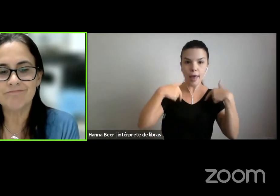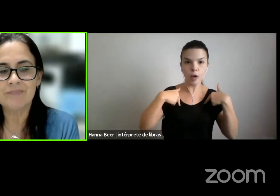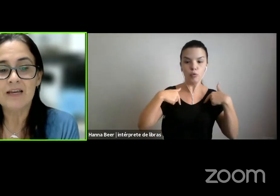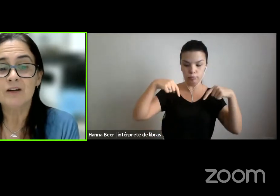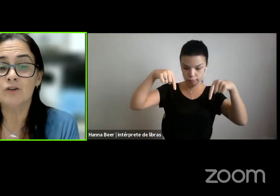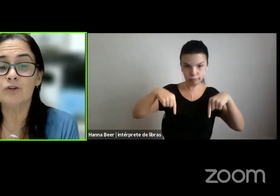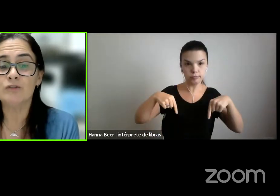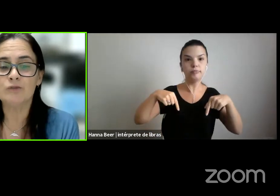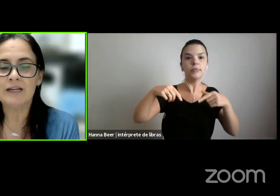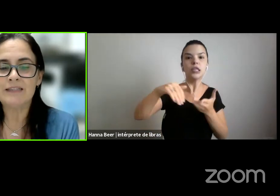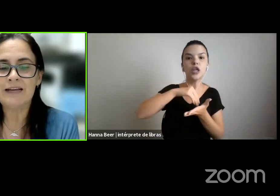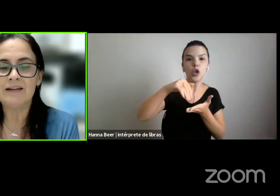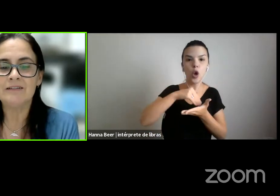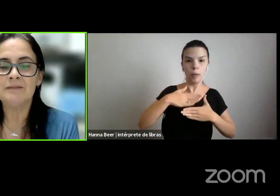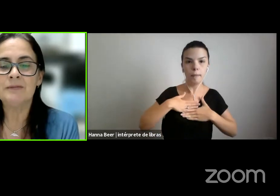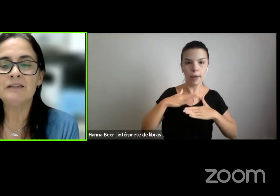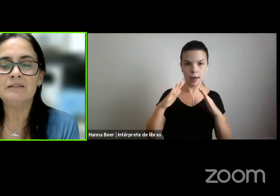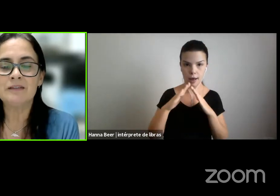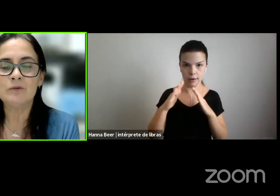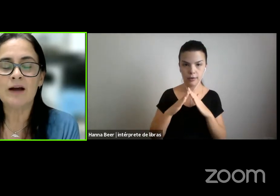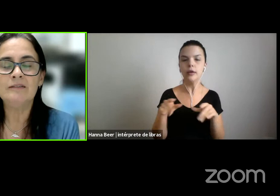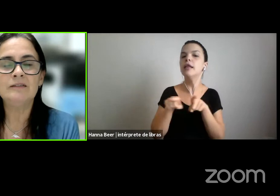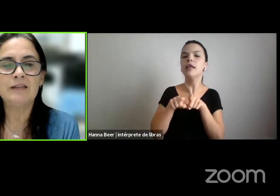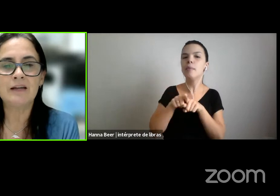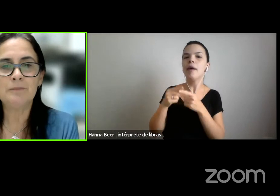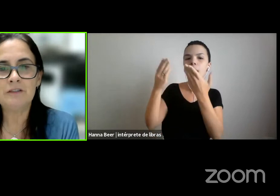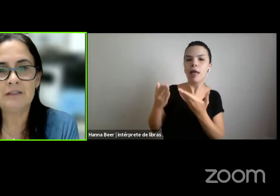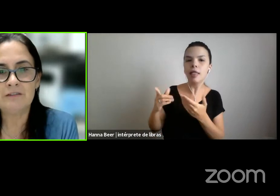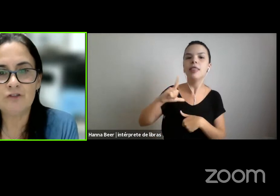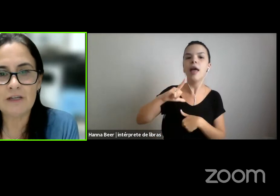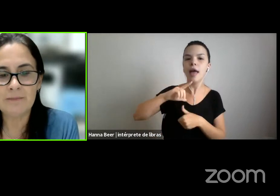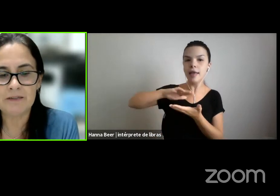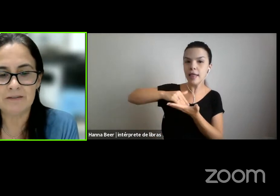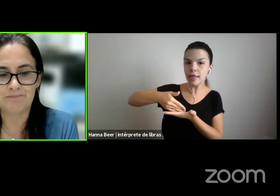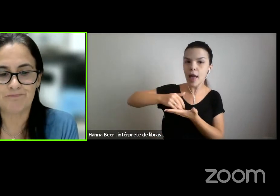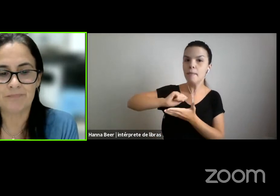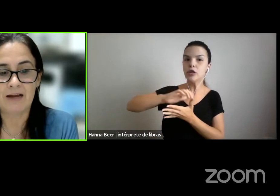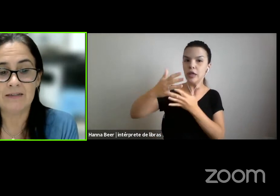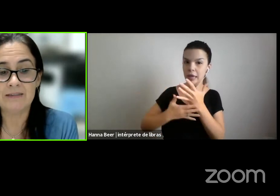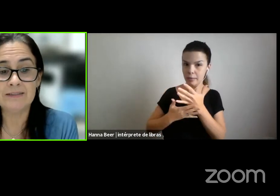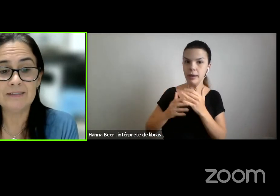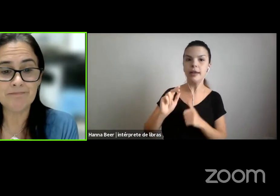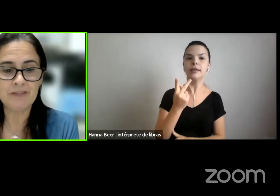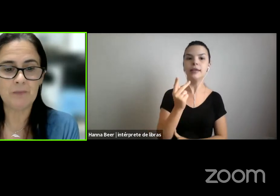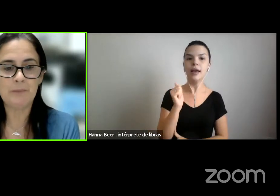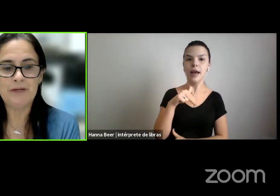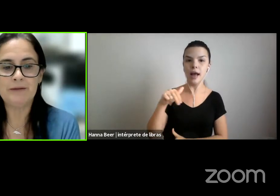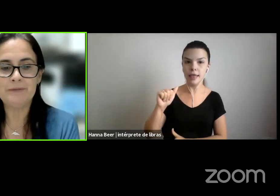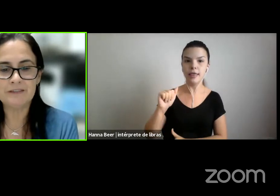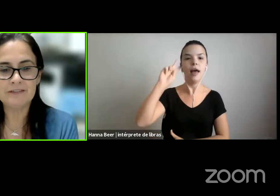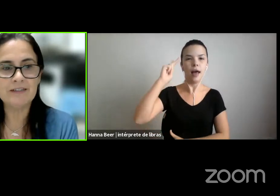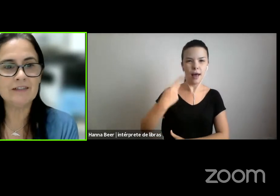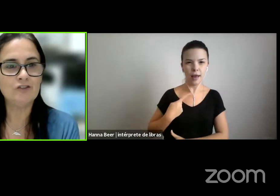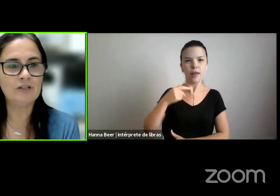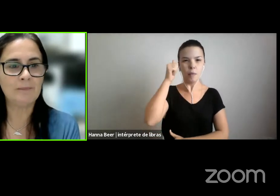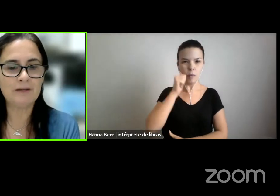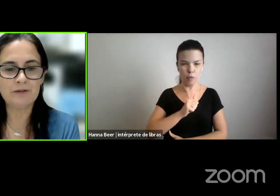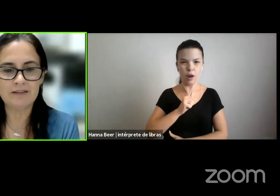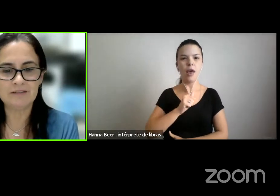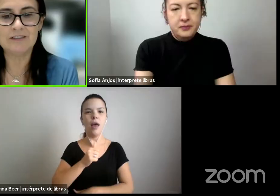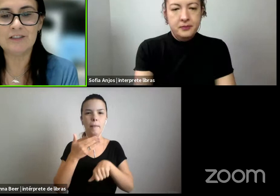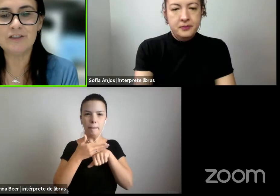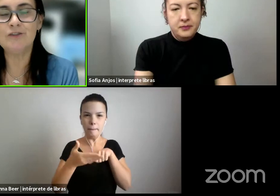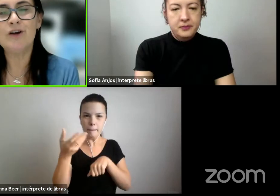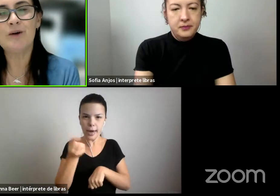escritório. Conosco na tela também estão as intérpretes de Libras. A Hannah, que é uma mulher branca, de